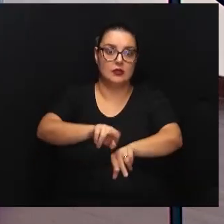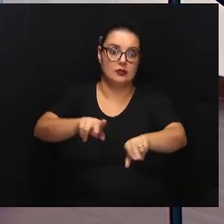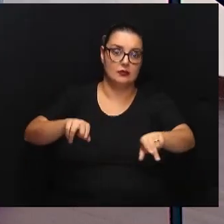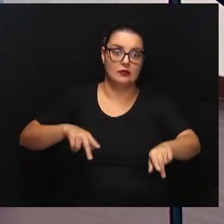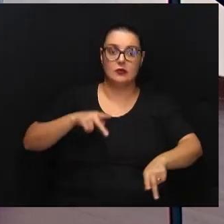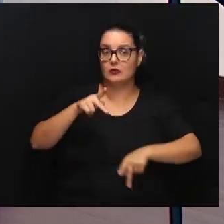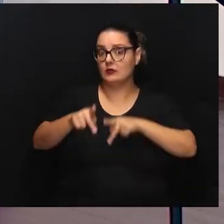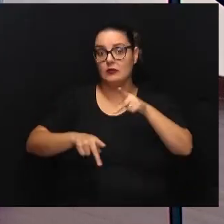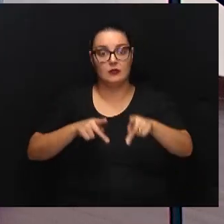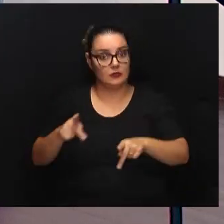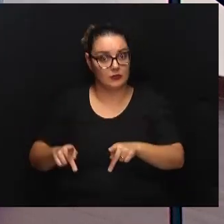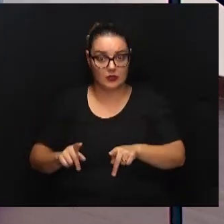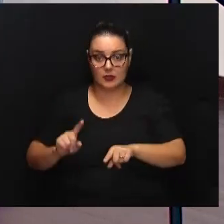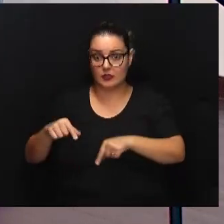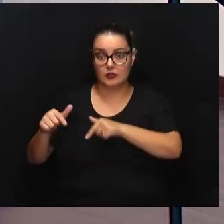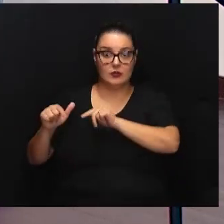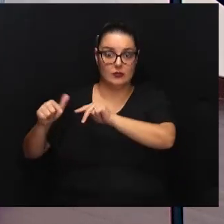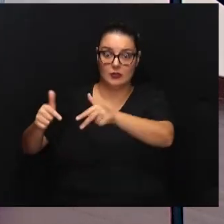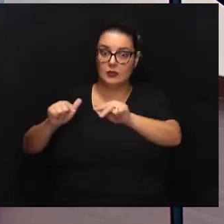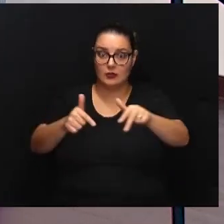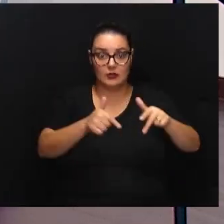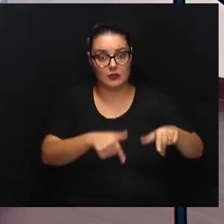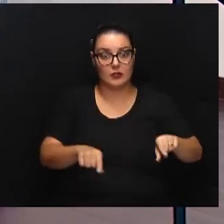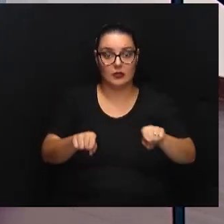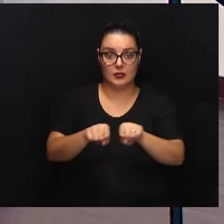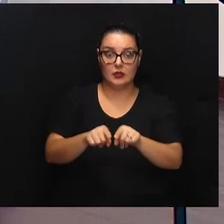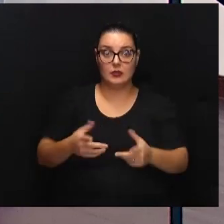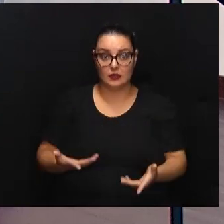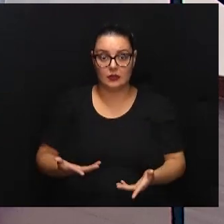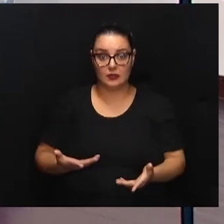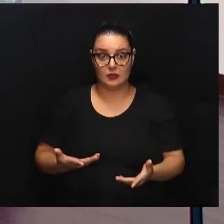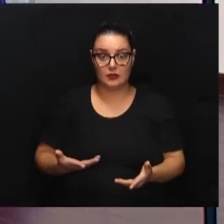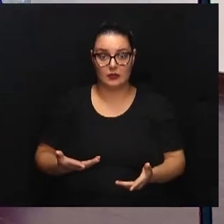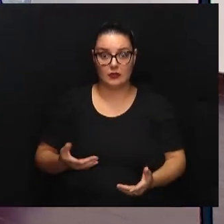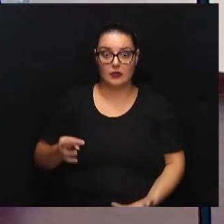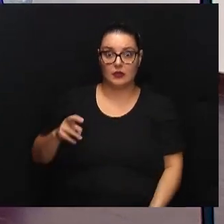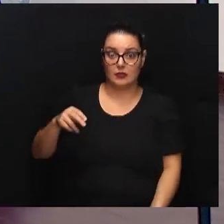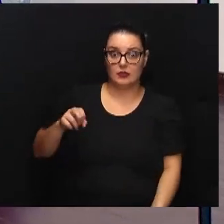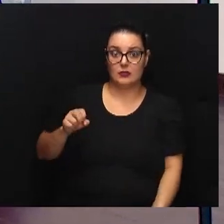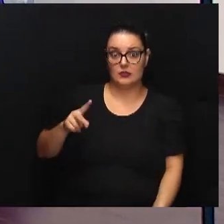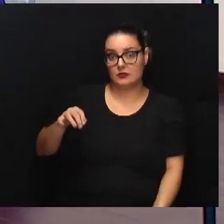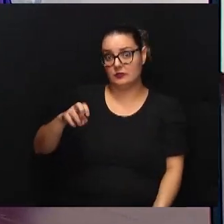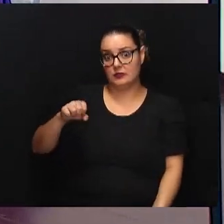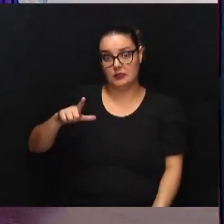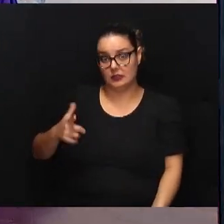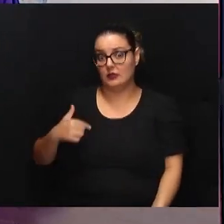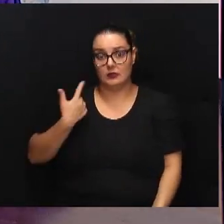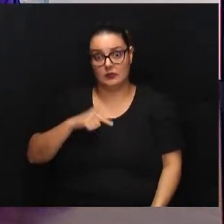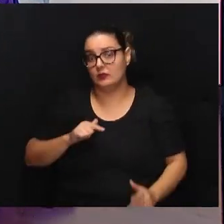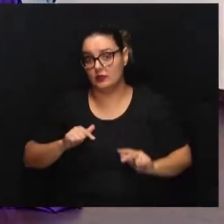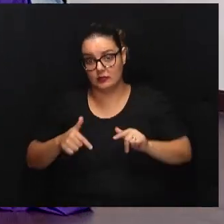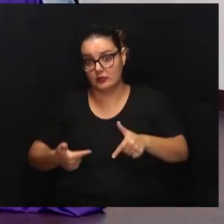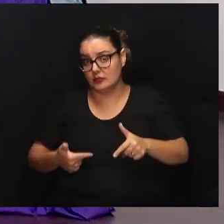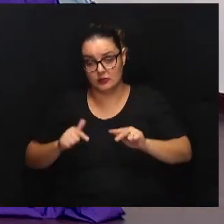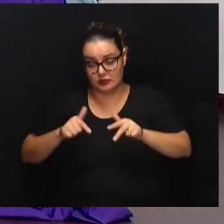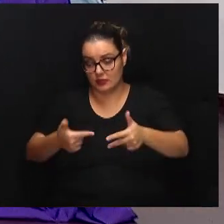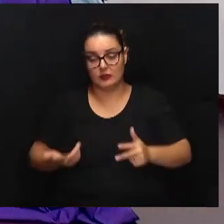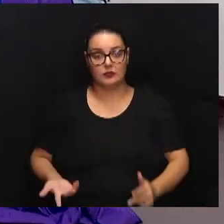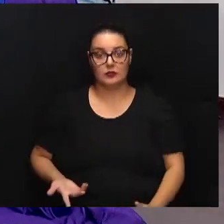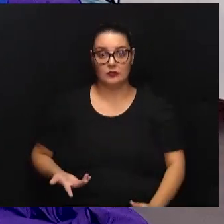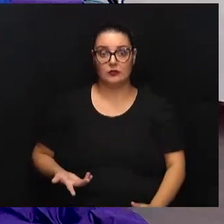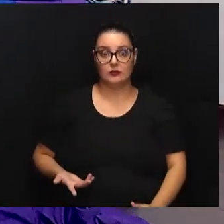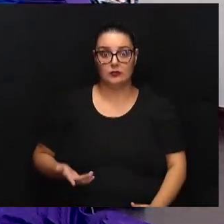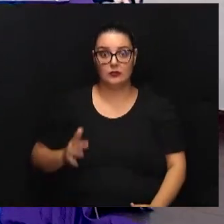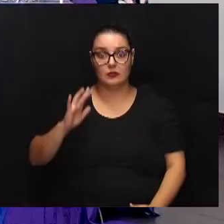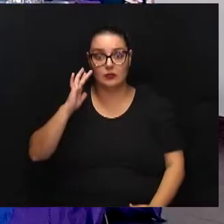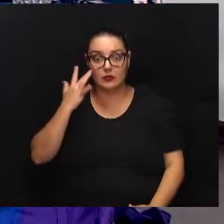também, e se coloca transversal na nossa luta, né? Porque eu não sei se eu vou conseguir um dia, né? Acho que